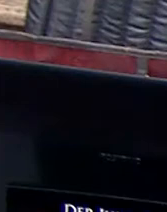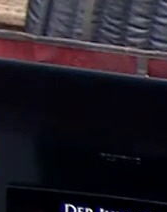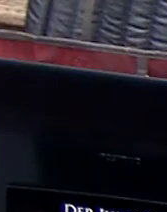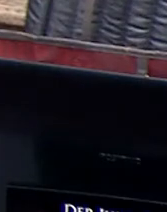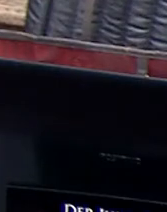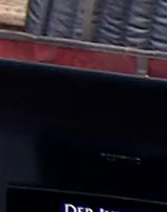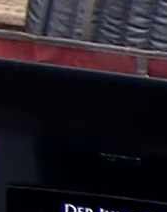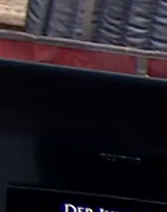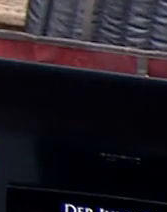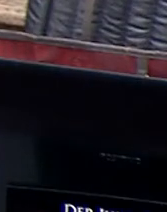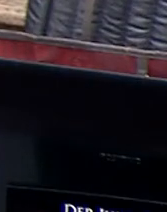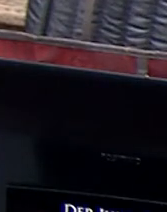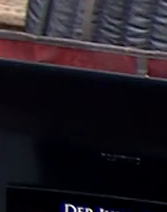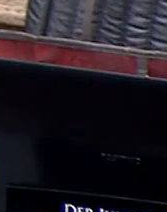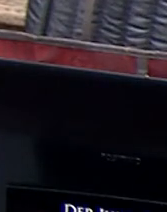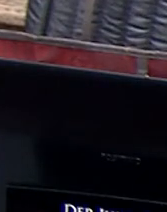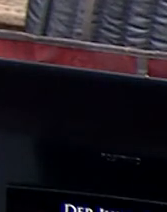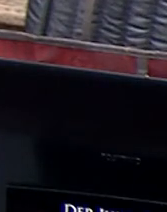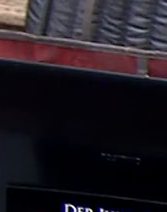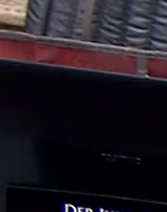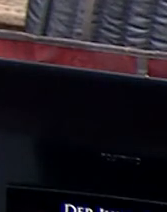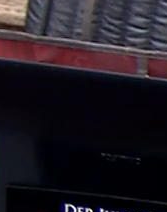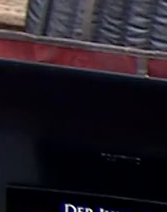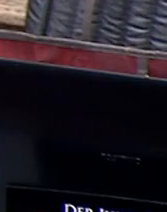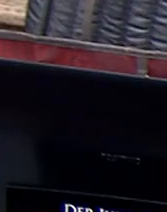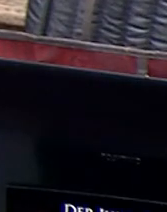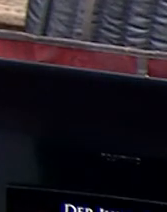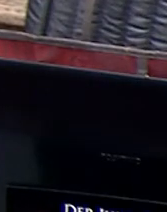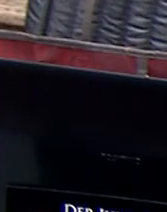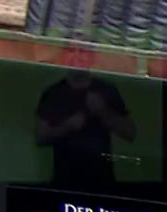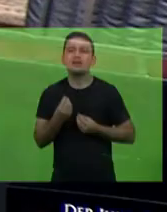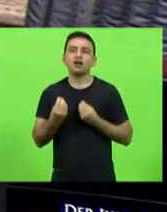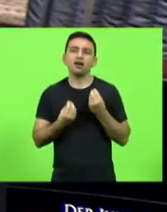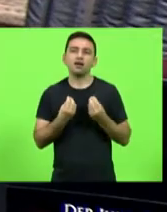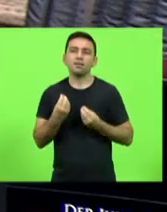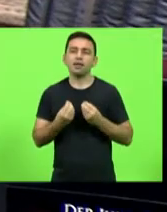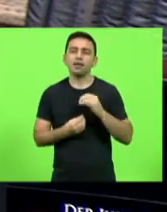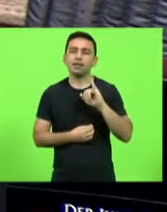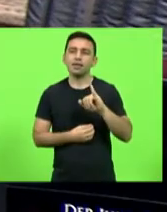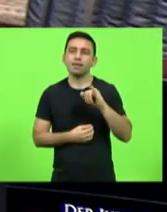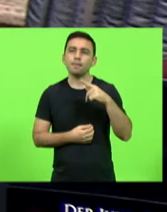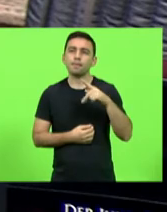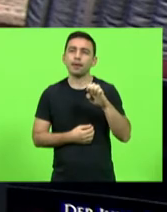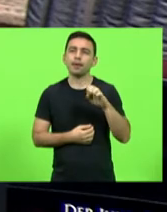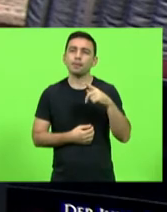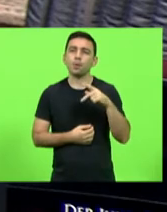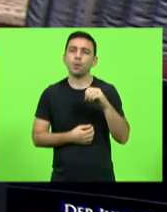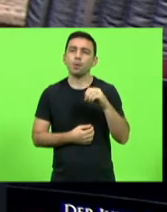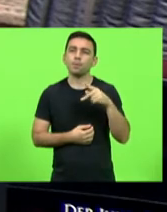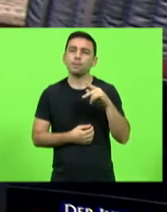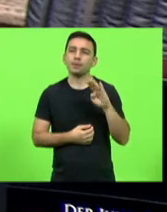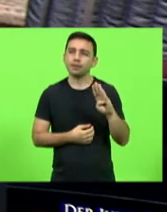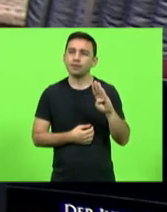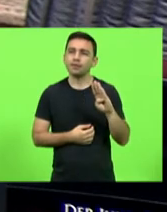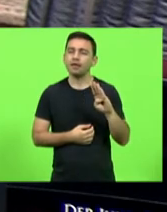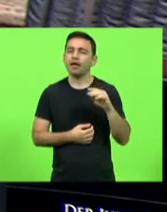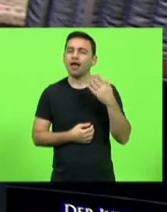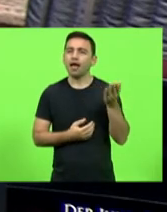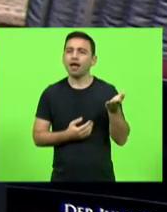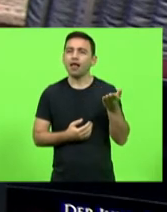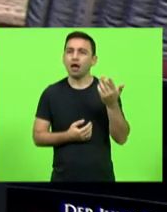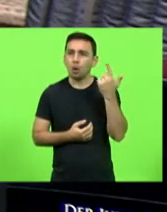sul-americano. Imaginem só. Uma menina lá da linha Ipepopi, ser representante, né, representar o